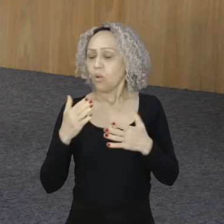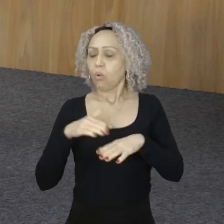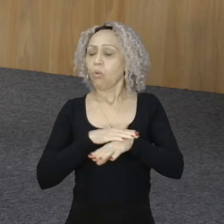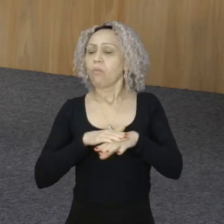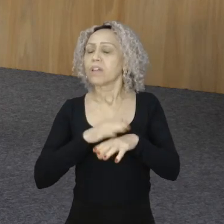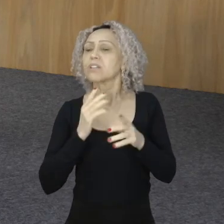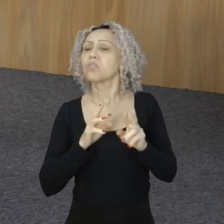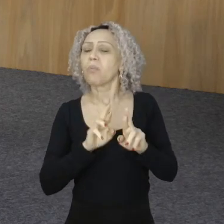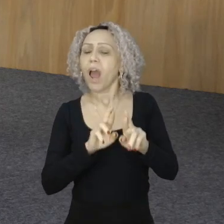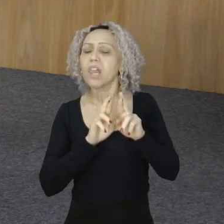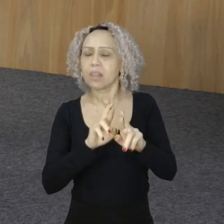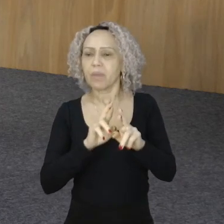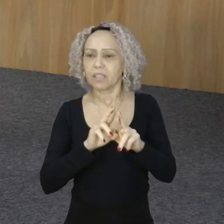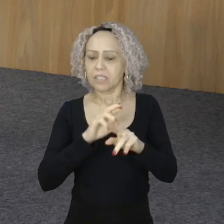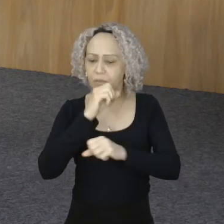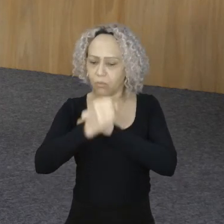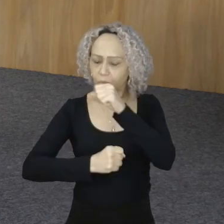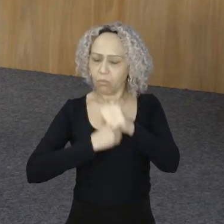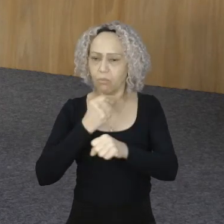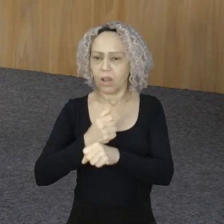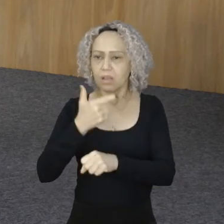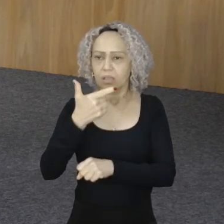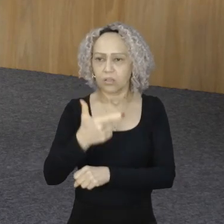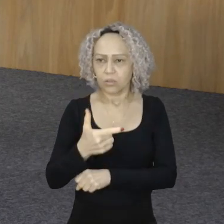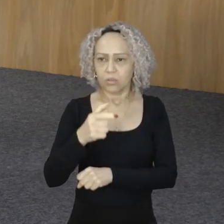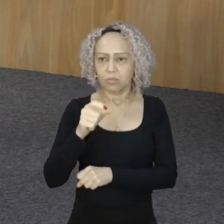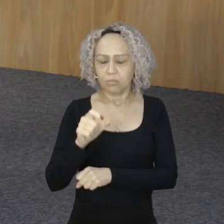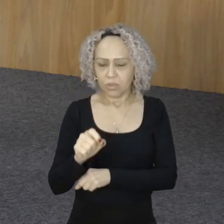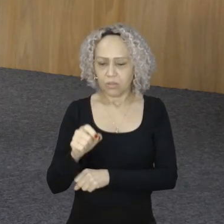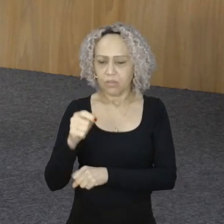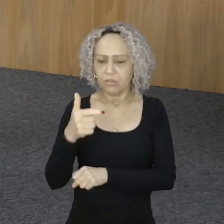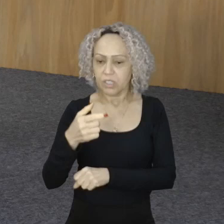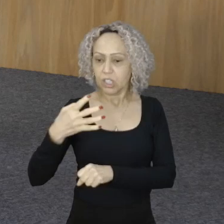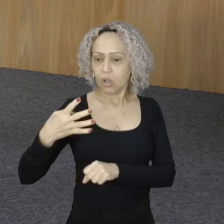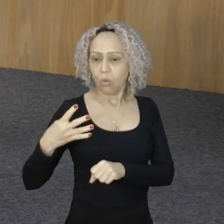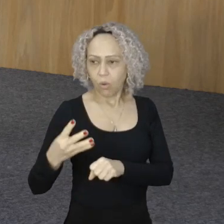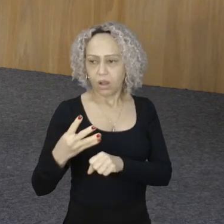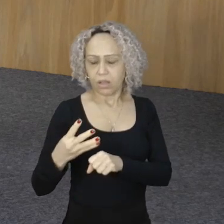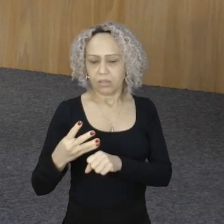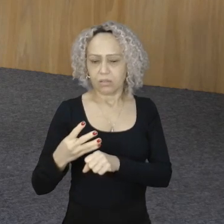pode fazer para esse segundo ano, né, do mandato do presidente Lula?